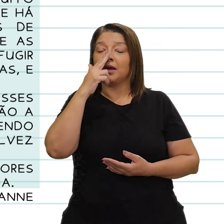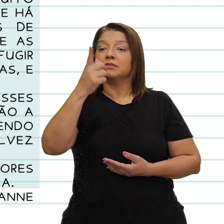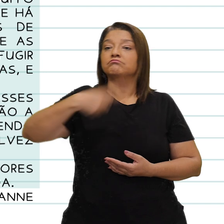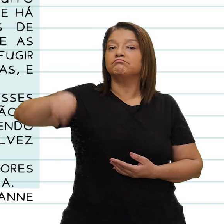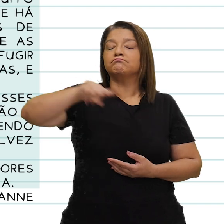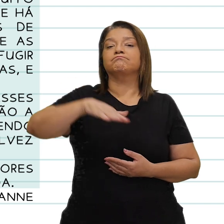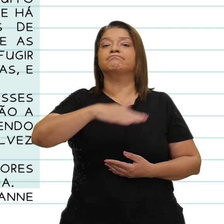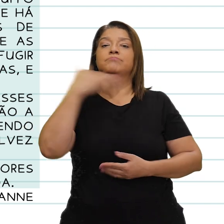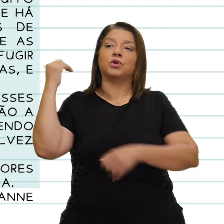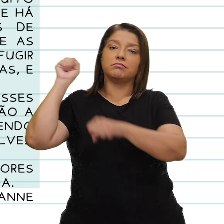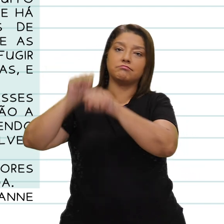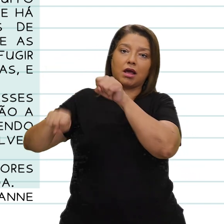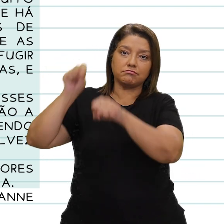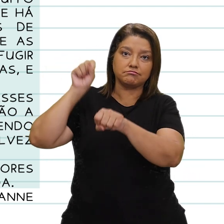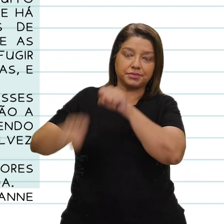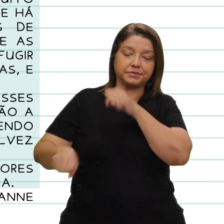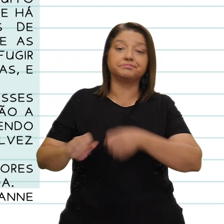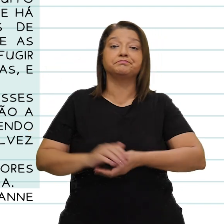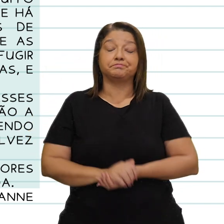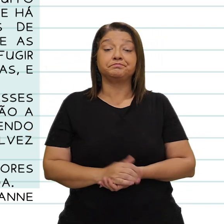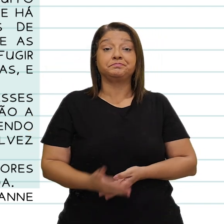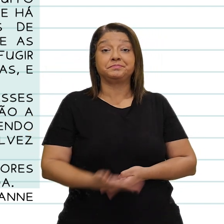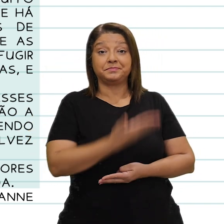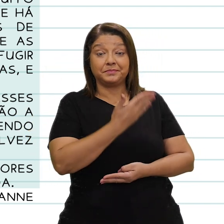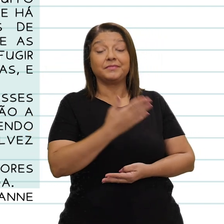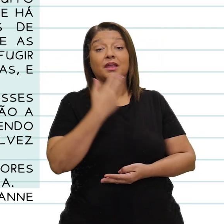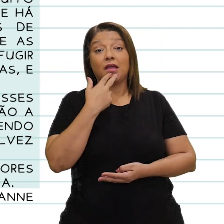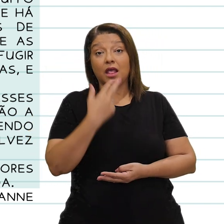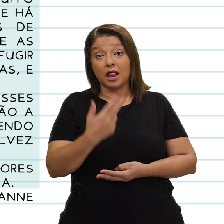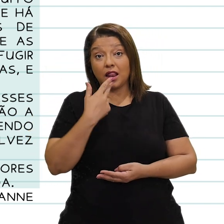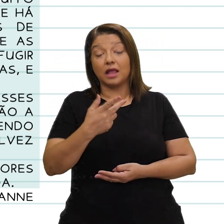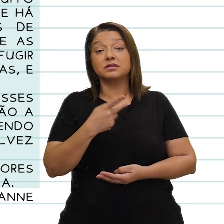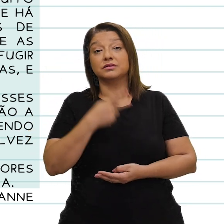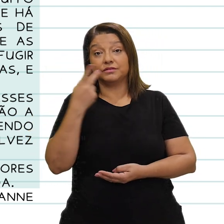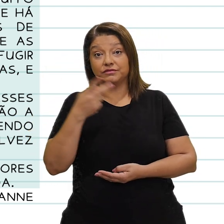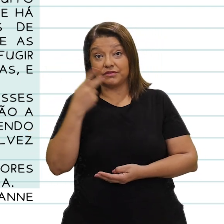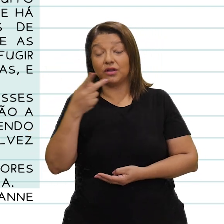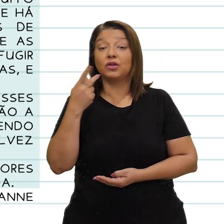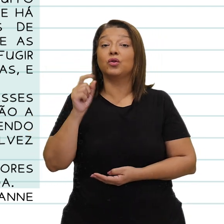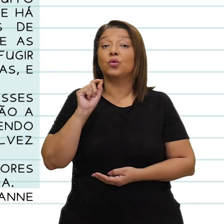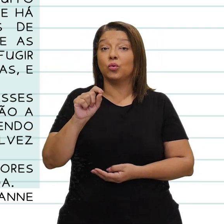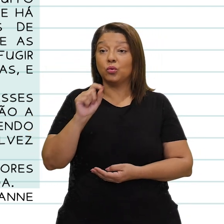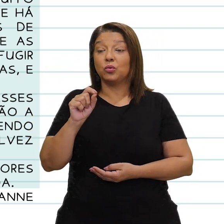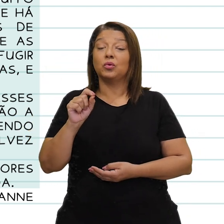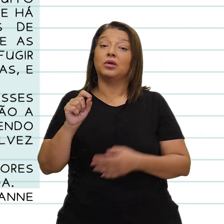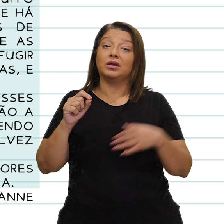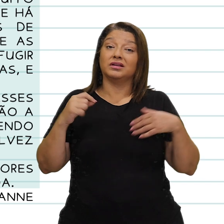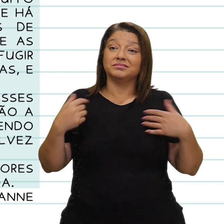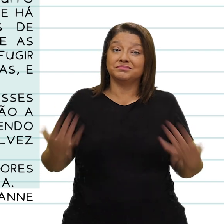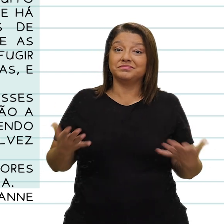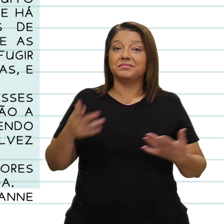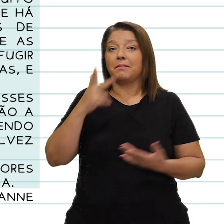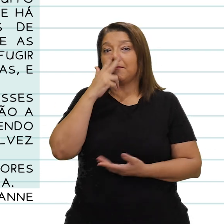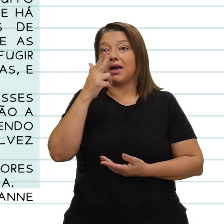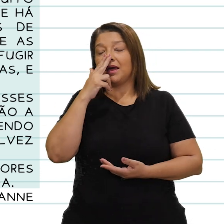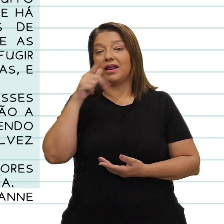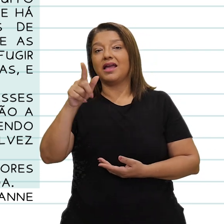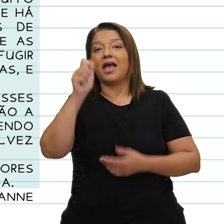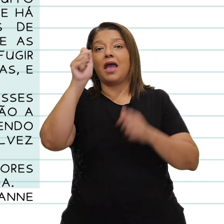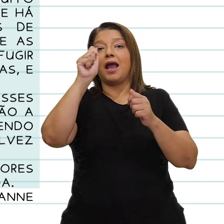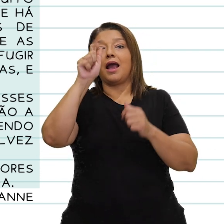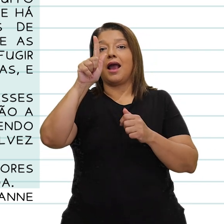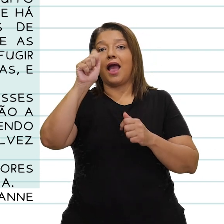assassinada. A rádio inglesa diz que há ser gaseados. Talvez seja a forma mais rápida de